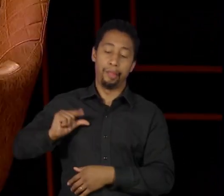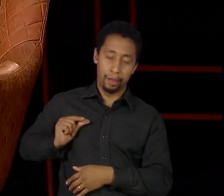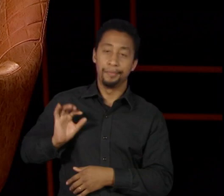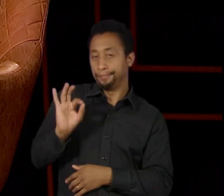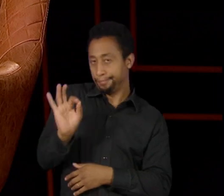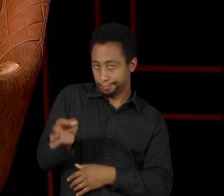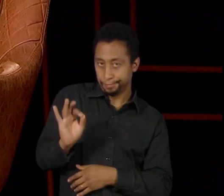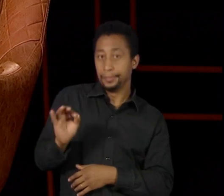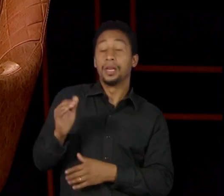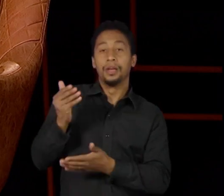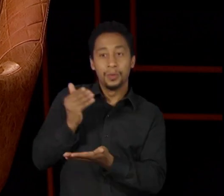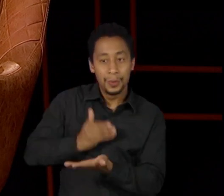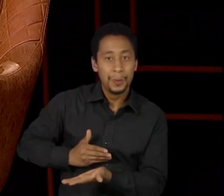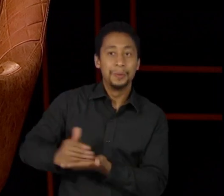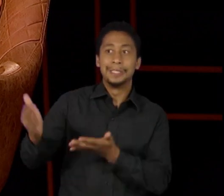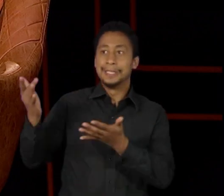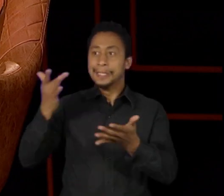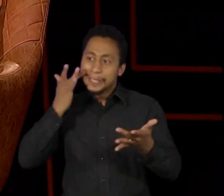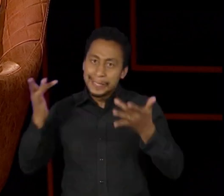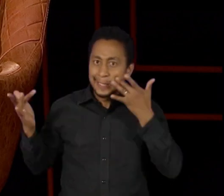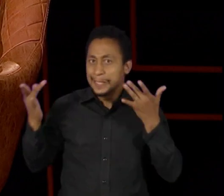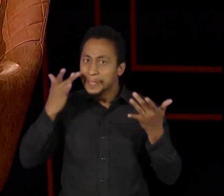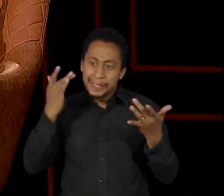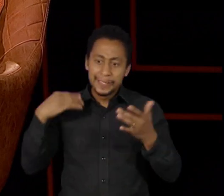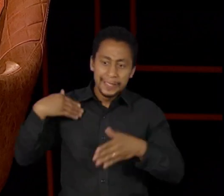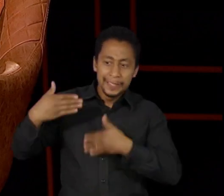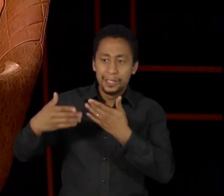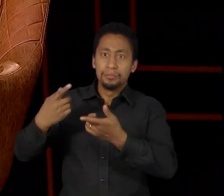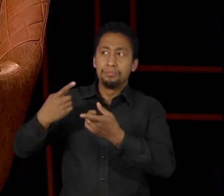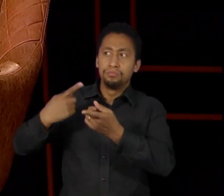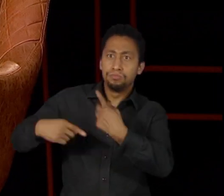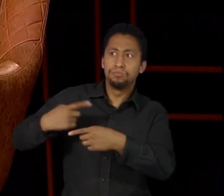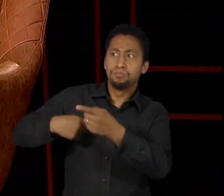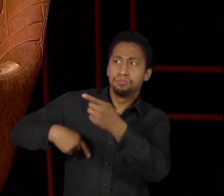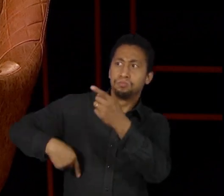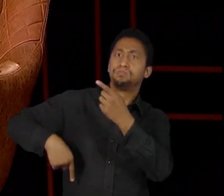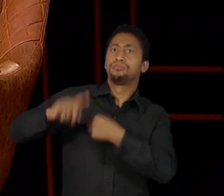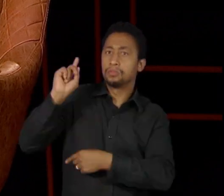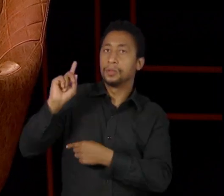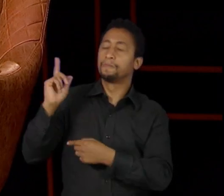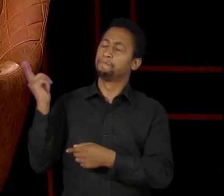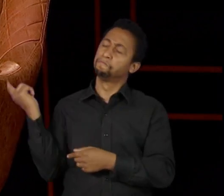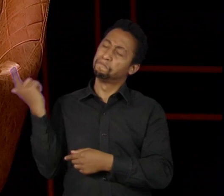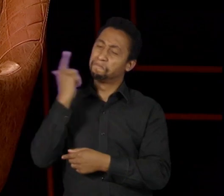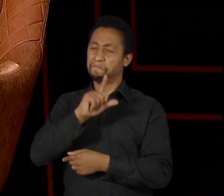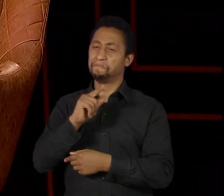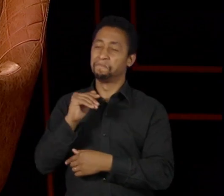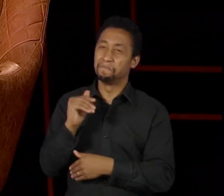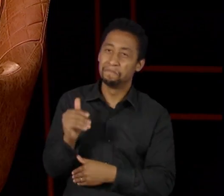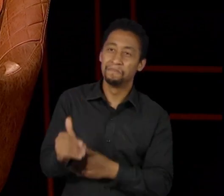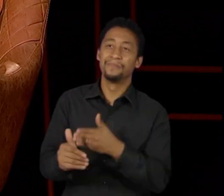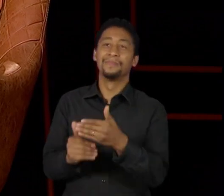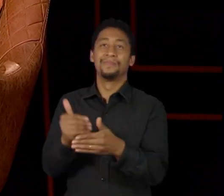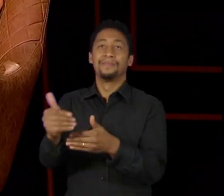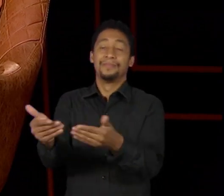de Lampião no Inferno e Viva o Cordão Encarnado, apesar desses espetáculos lindíssimos, era feito num teatro em que hoje é o Bibi